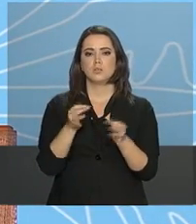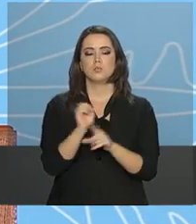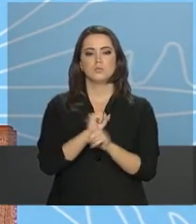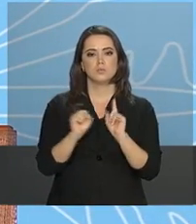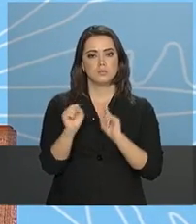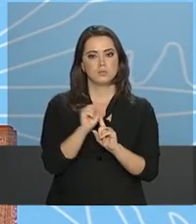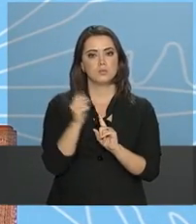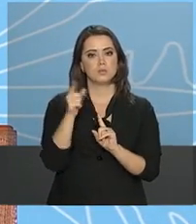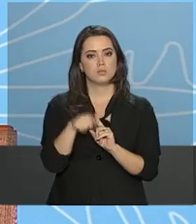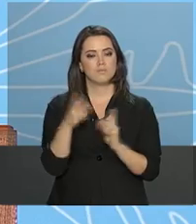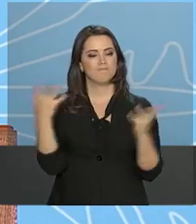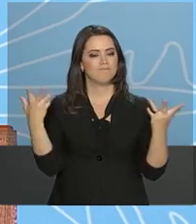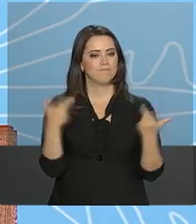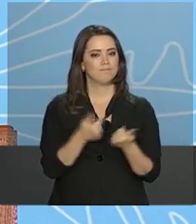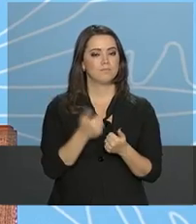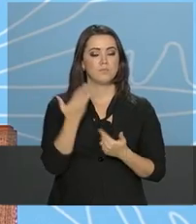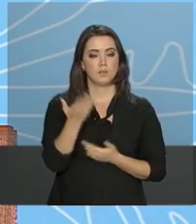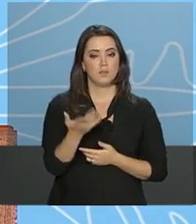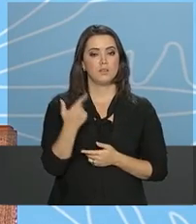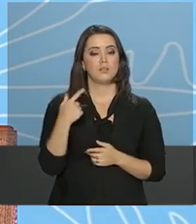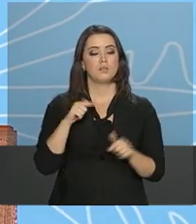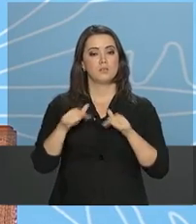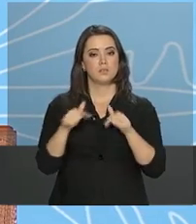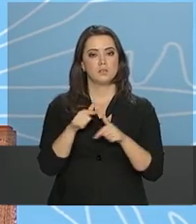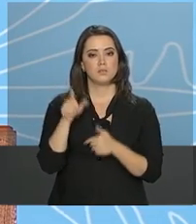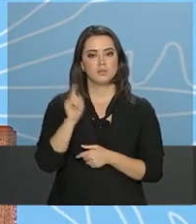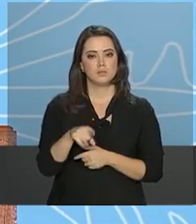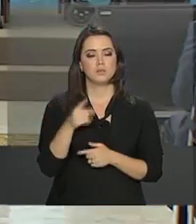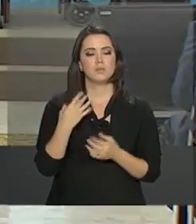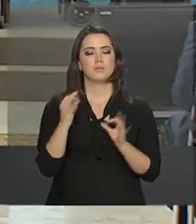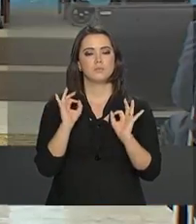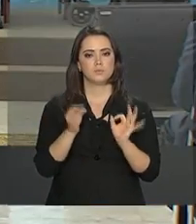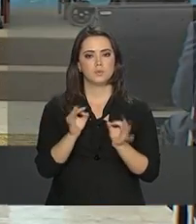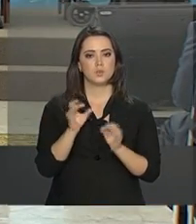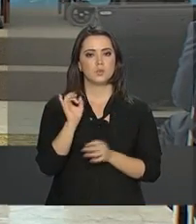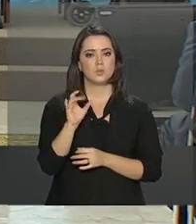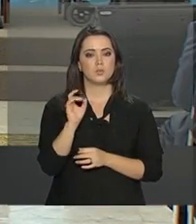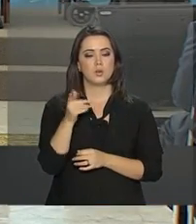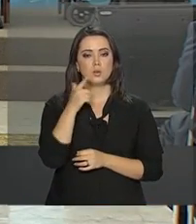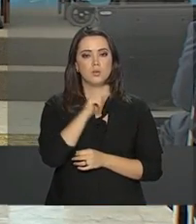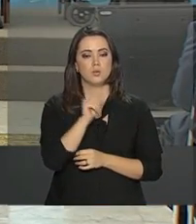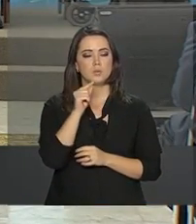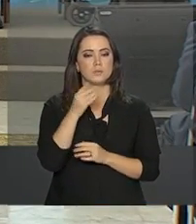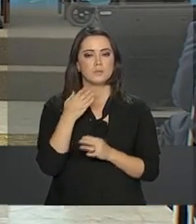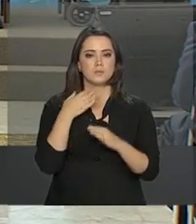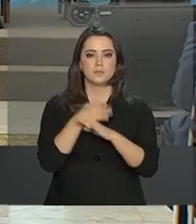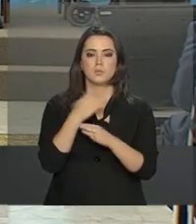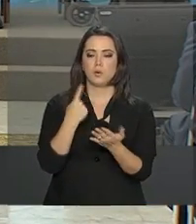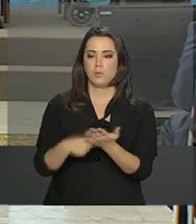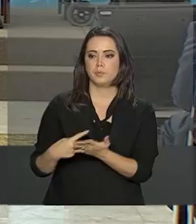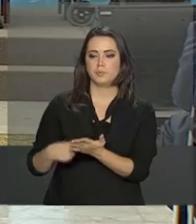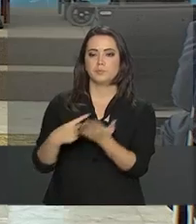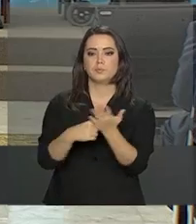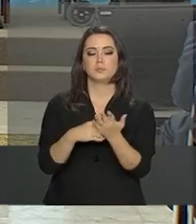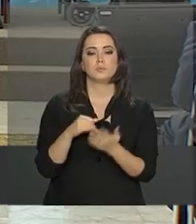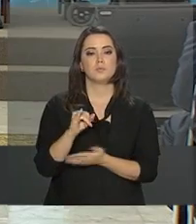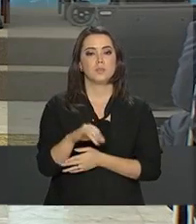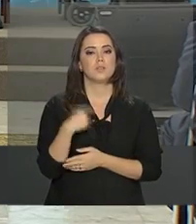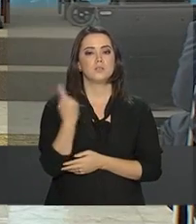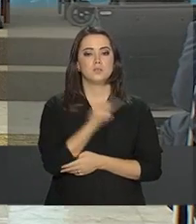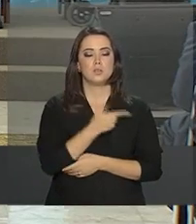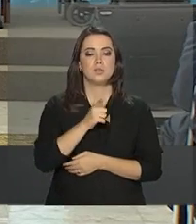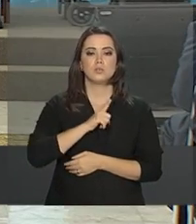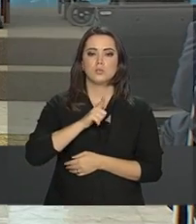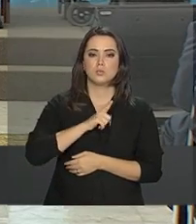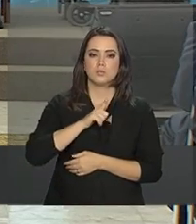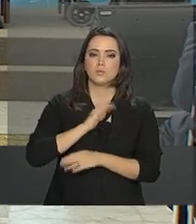social extraordinário. E esse dever, seguramente, só será cumprido e levado adiante se nós